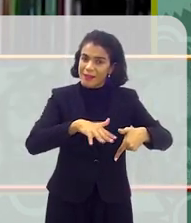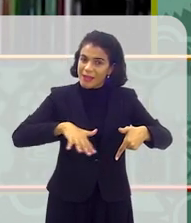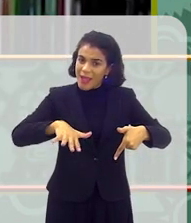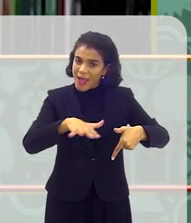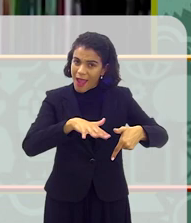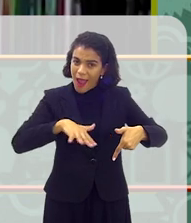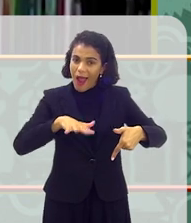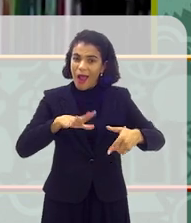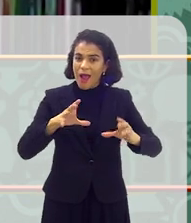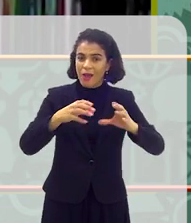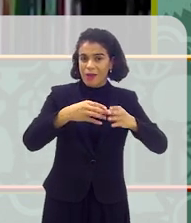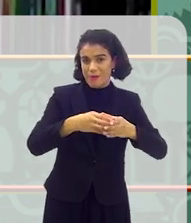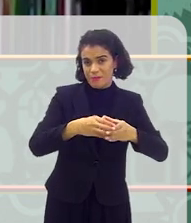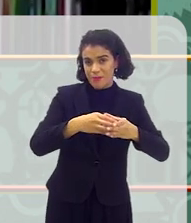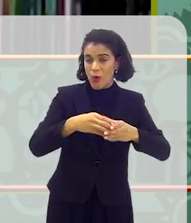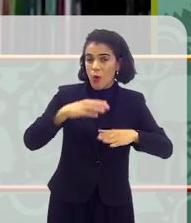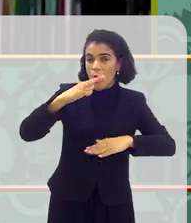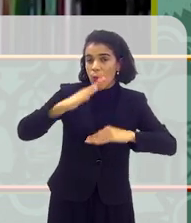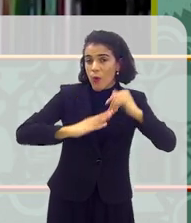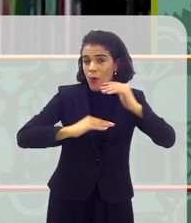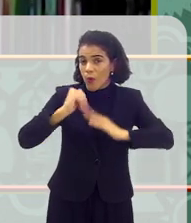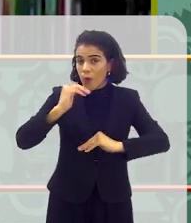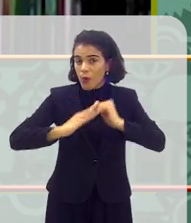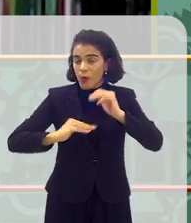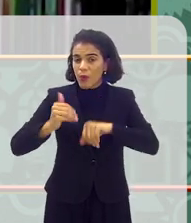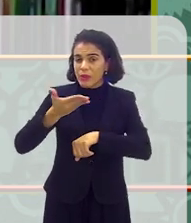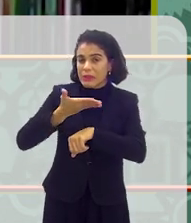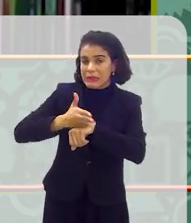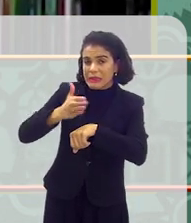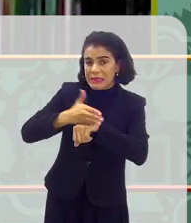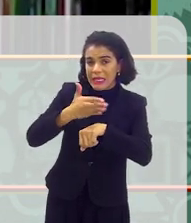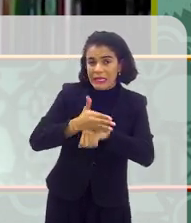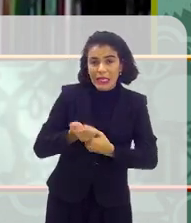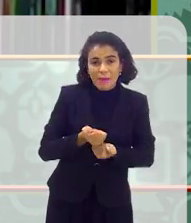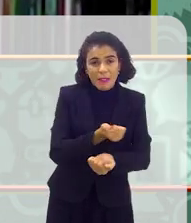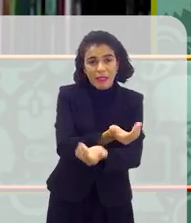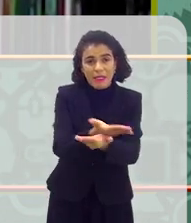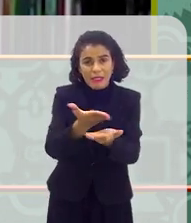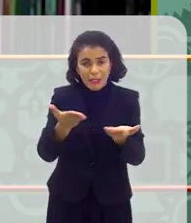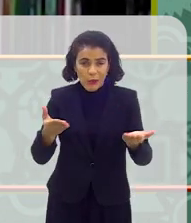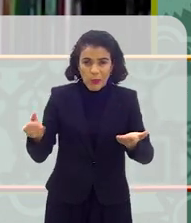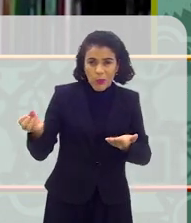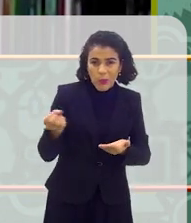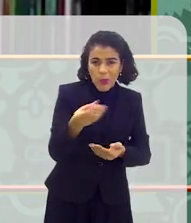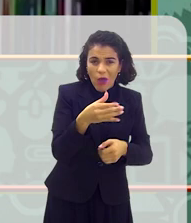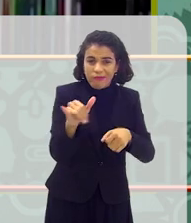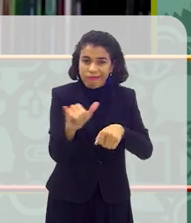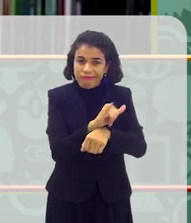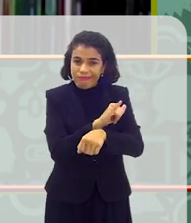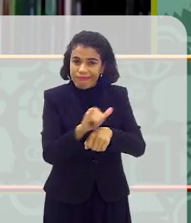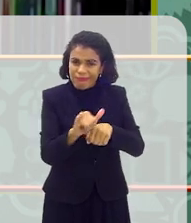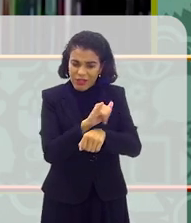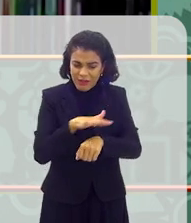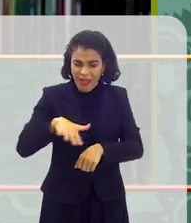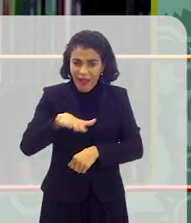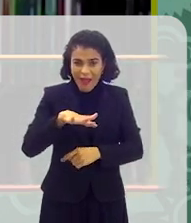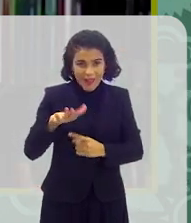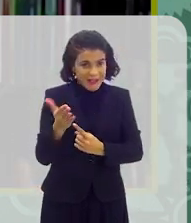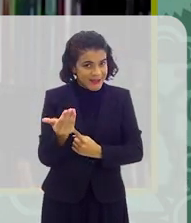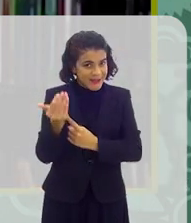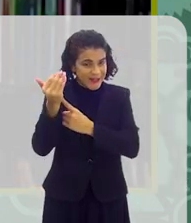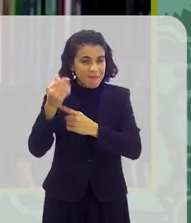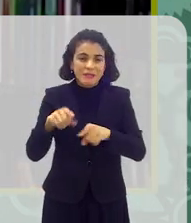da sua universidade corporativa, do treinamento para os seus colaboradores dessas novas ferramentas, não só na área